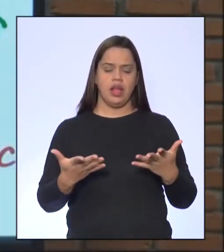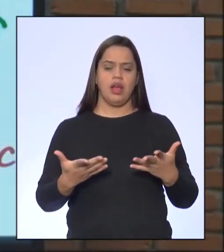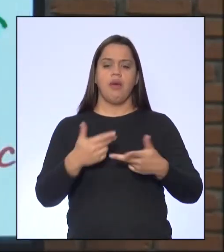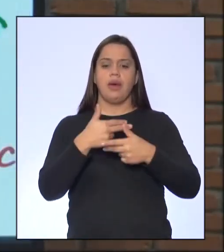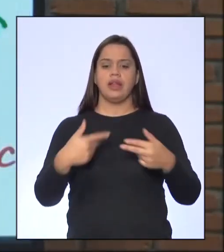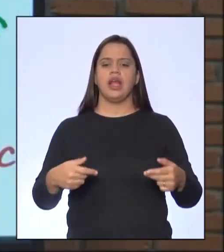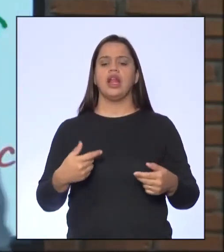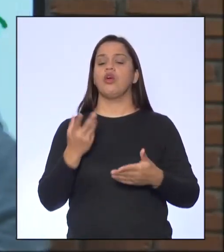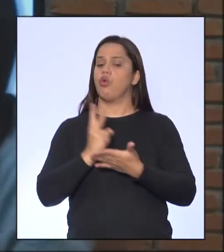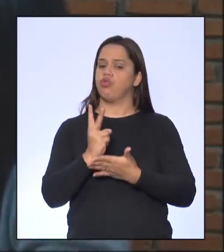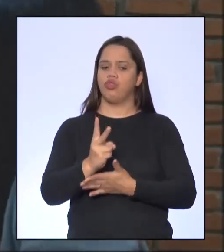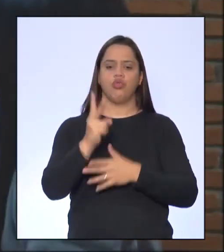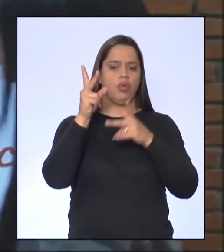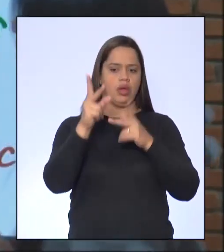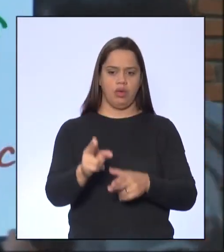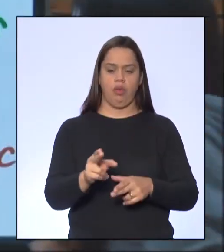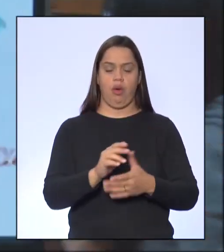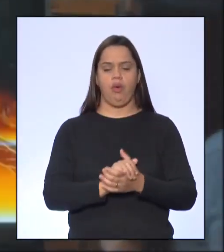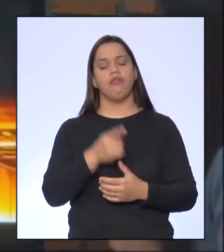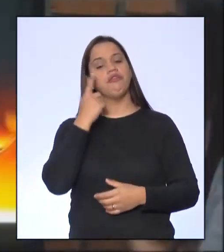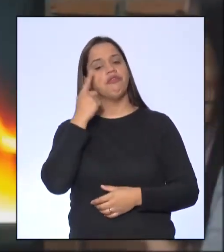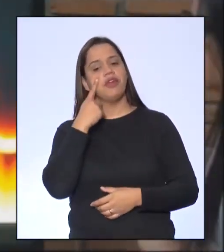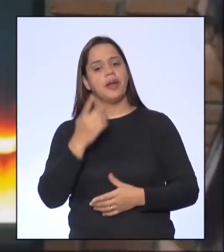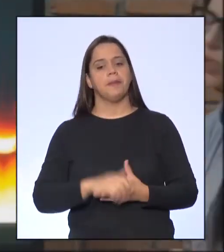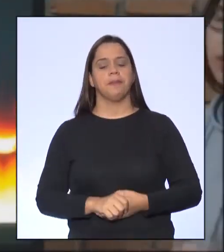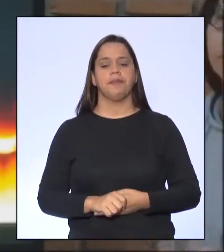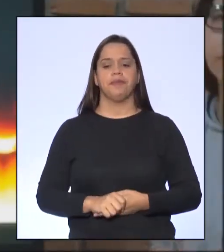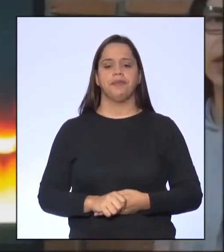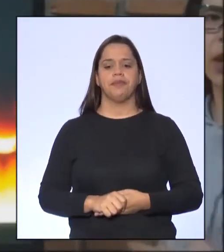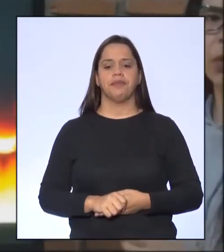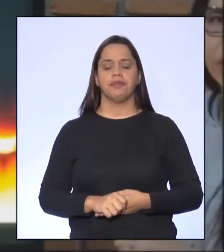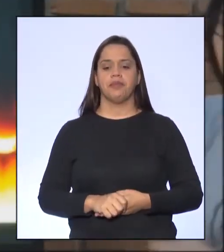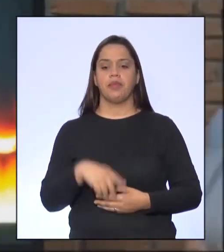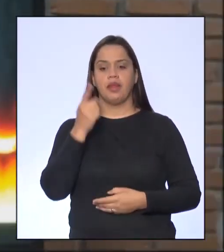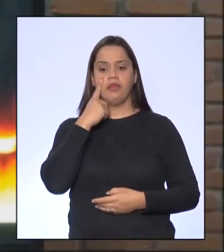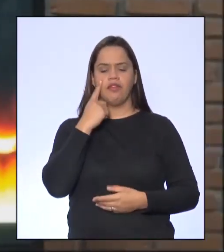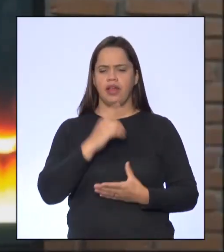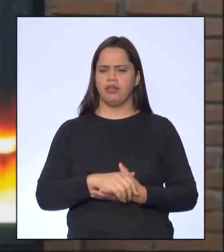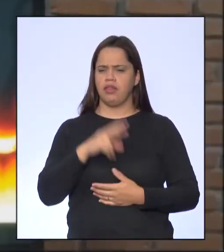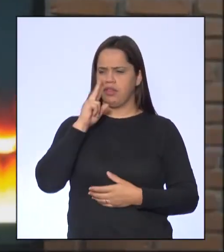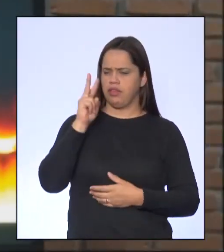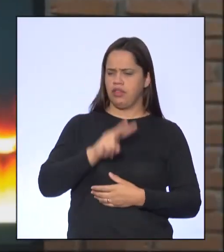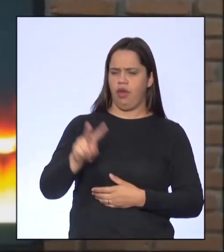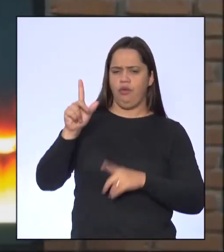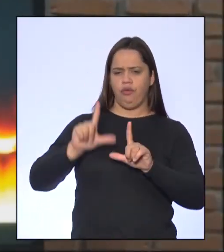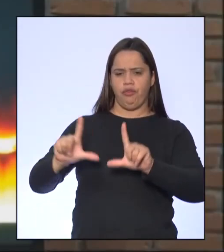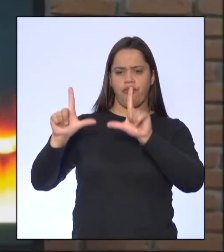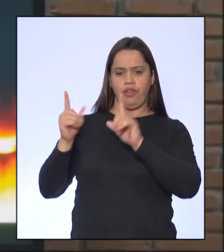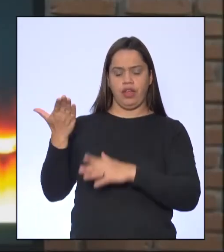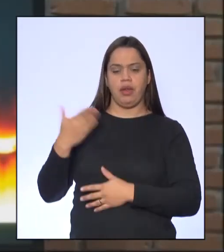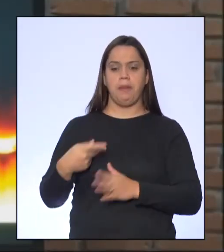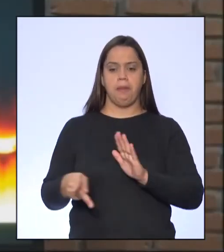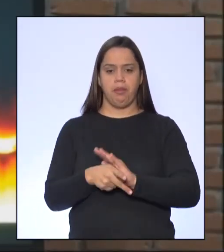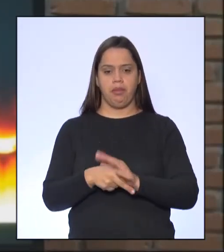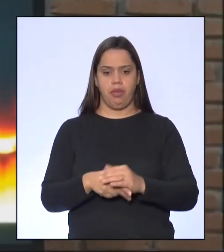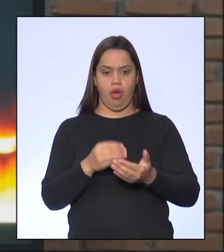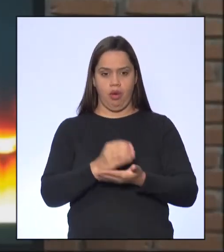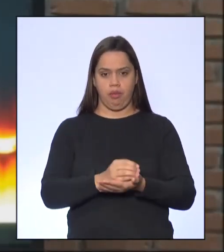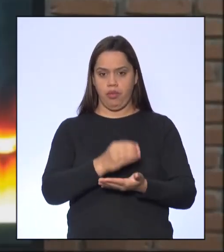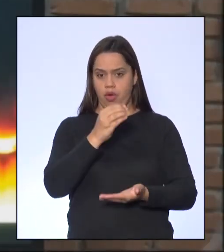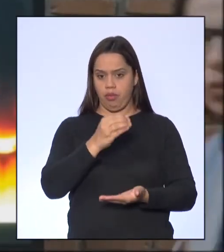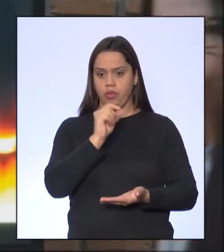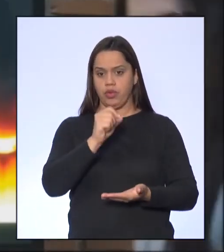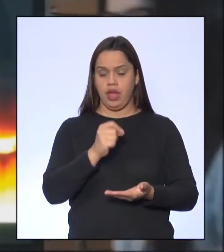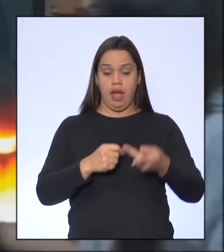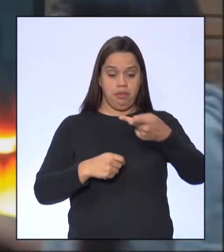continua sendo aquela matéria. Quer ver? Observe este caso aqui. O que vocês estão observando? Um copo. Um copo